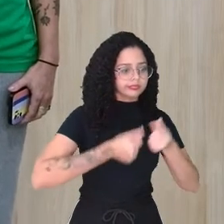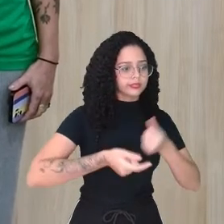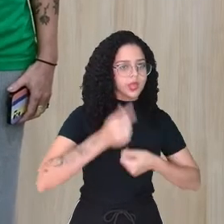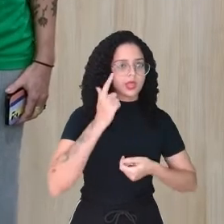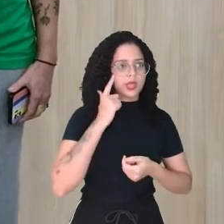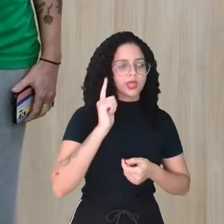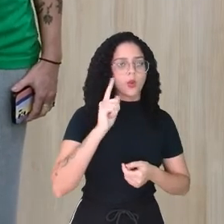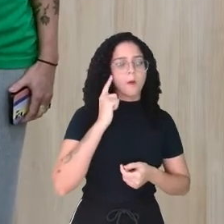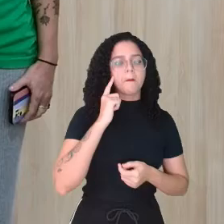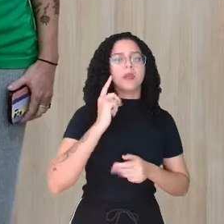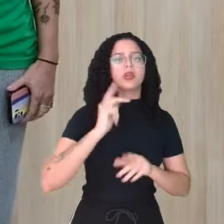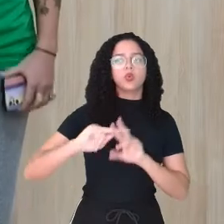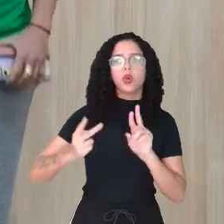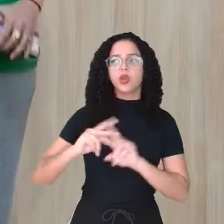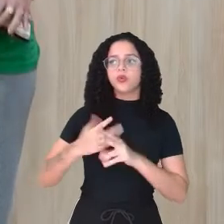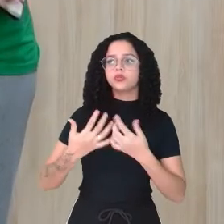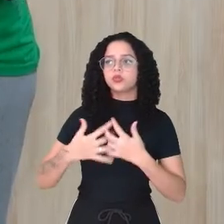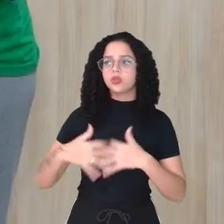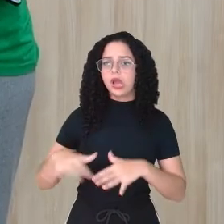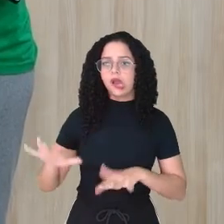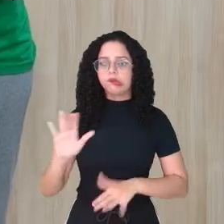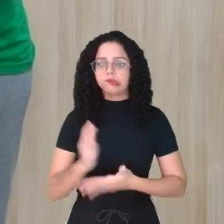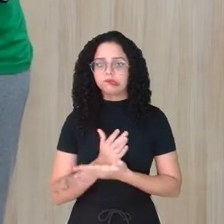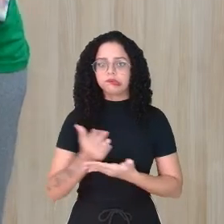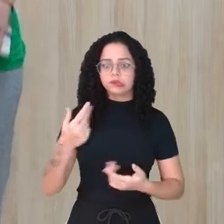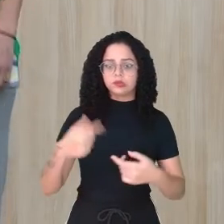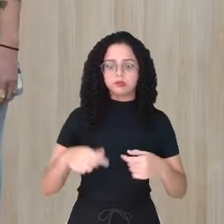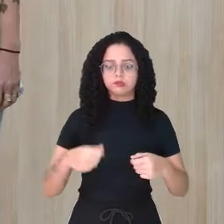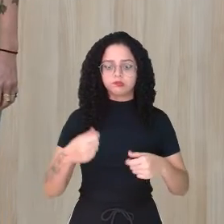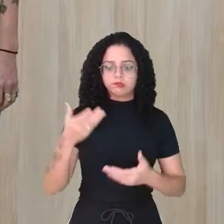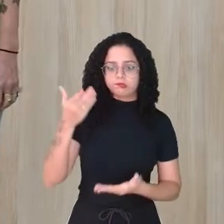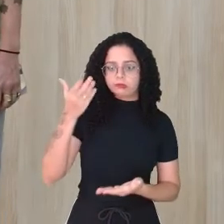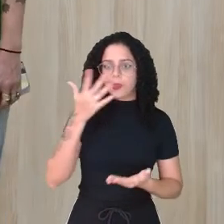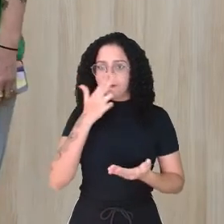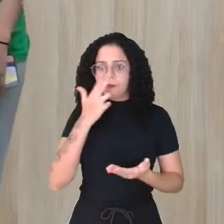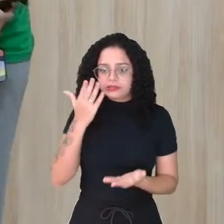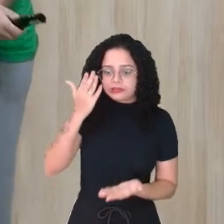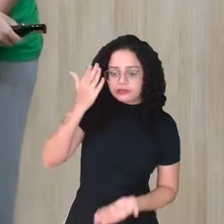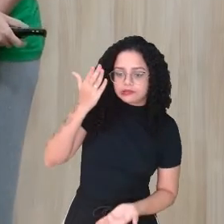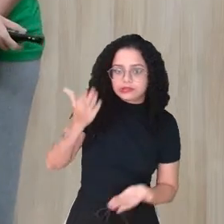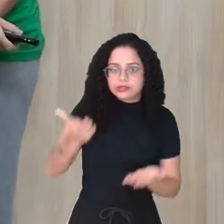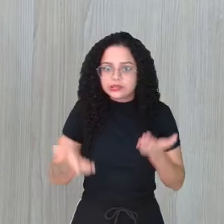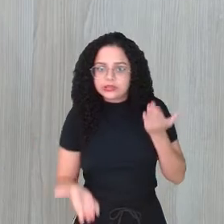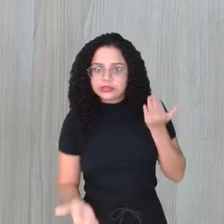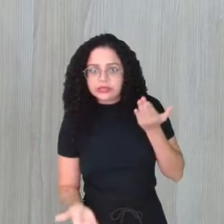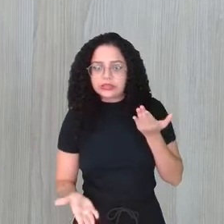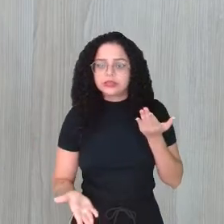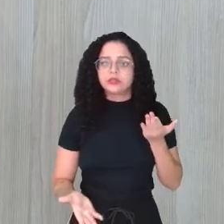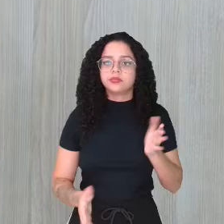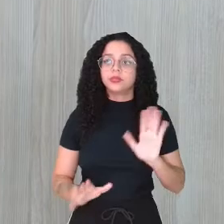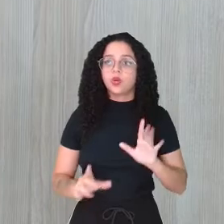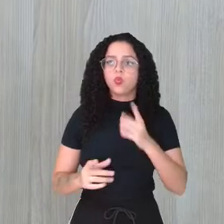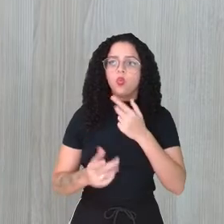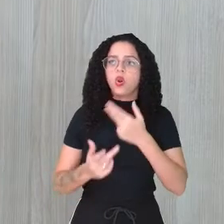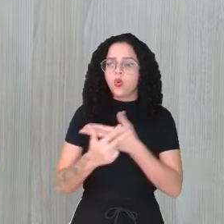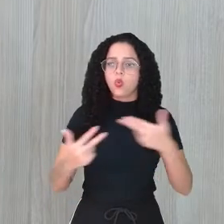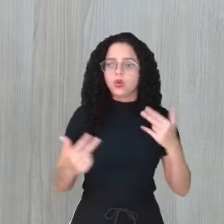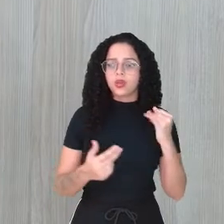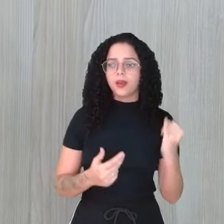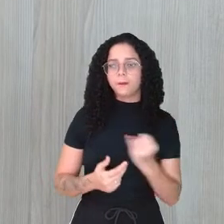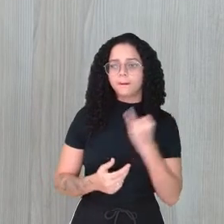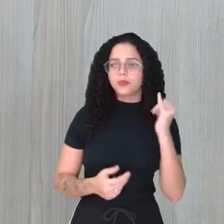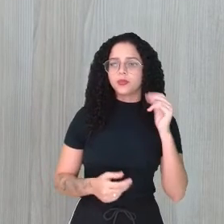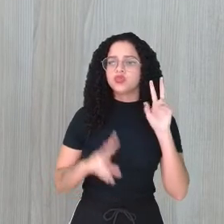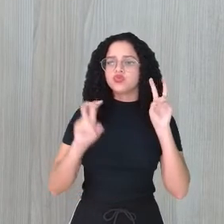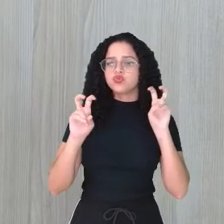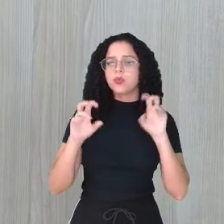nossos recursos naturais, aí alguma coisa está desequilibrada, não é isso? Olha, uma coisa bem importante é a questão do